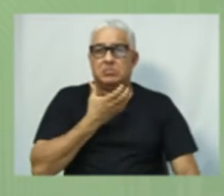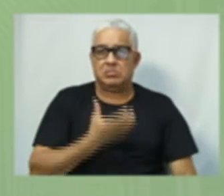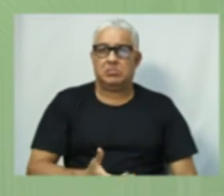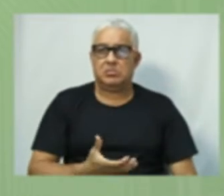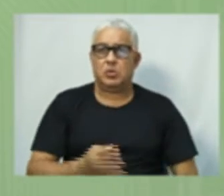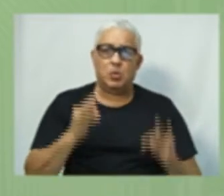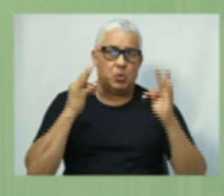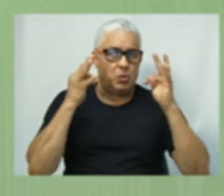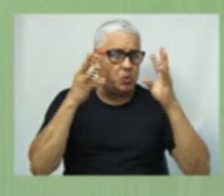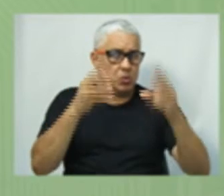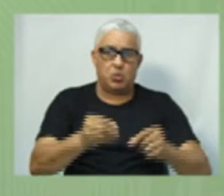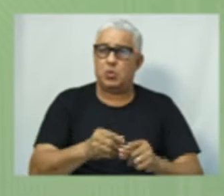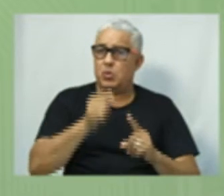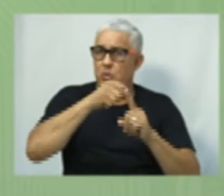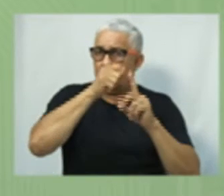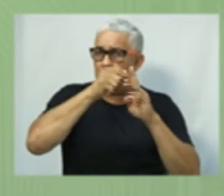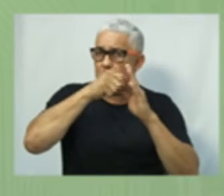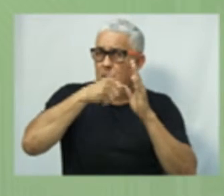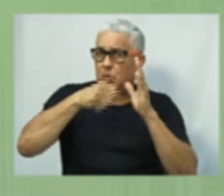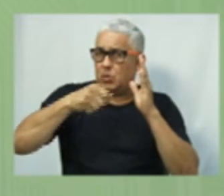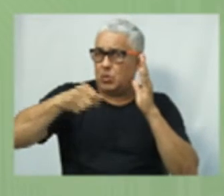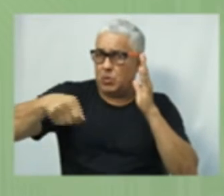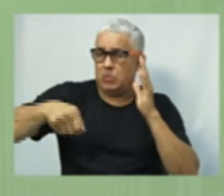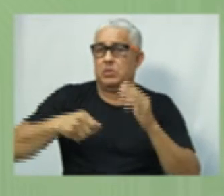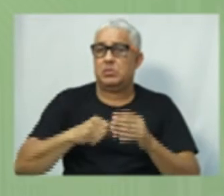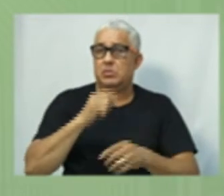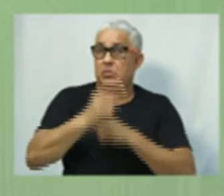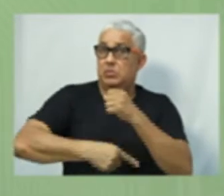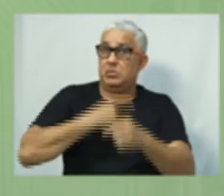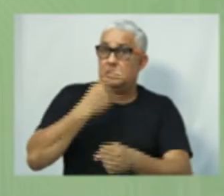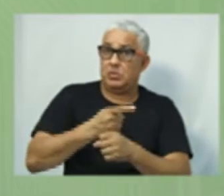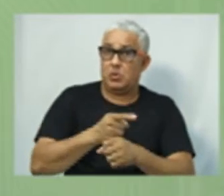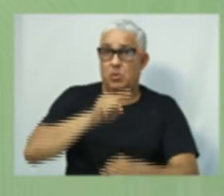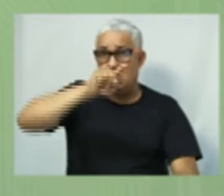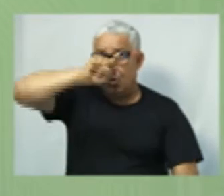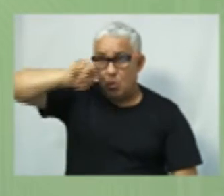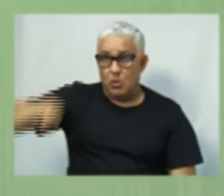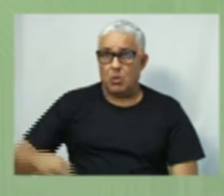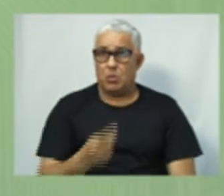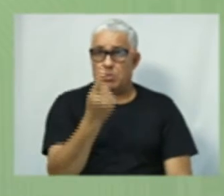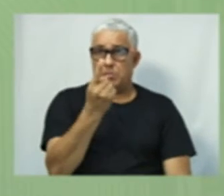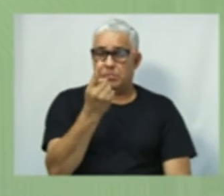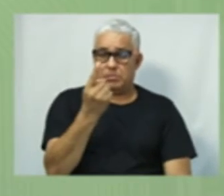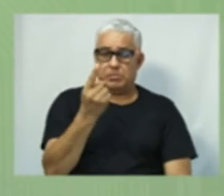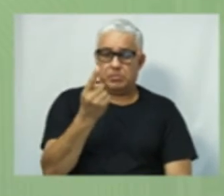todo o faturamento mês, ao que o faturamento anual chegou a